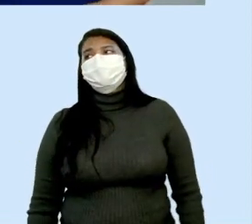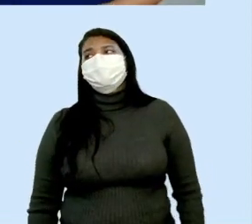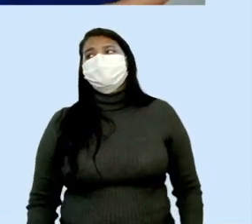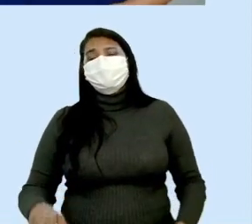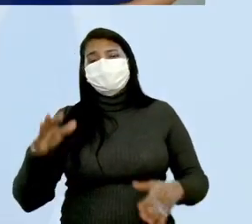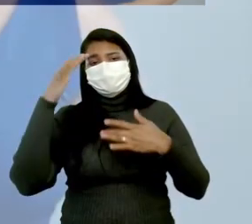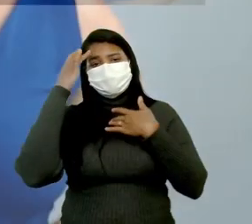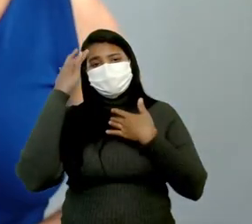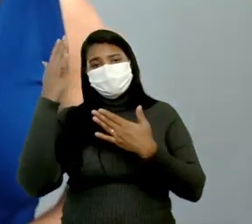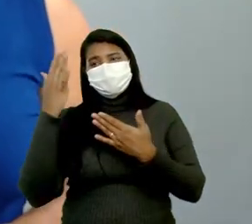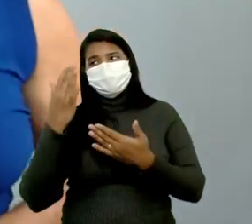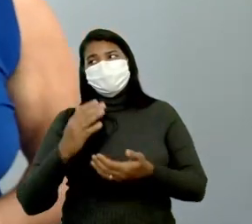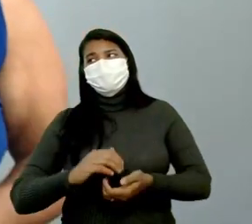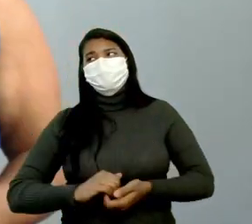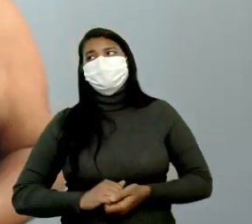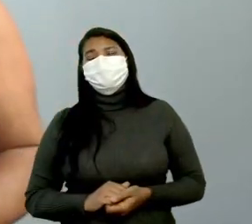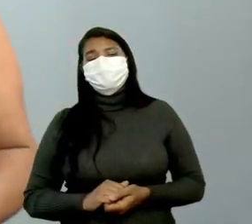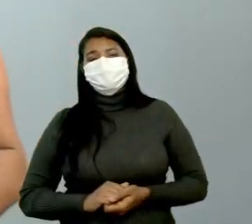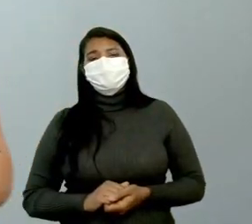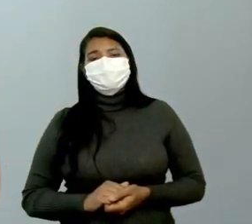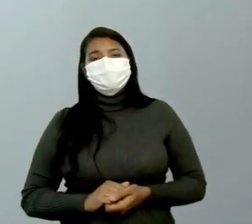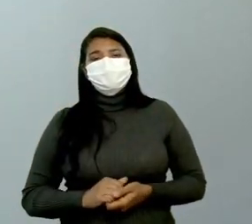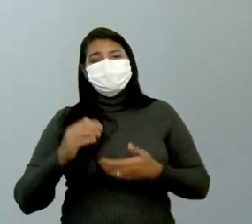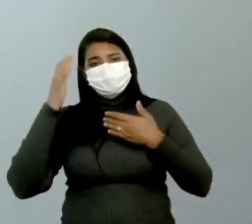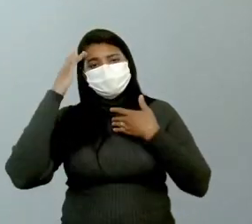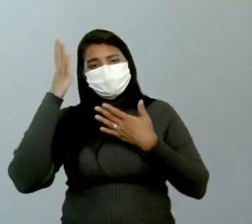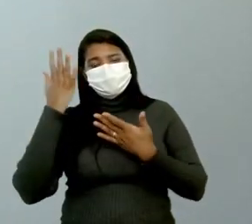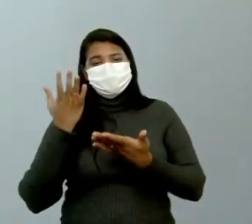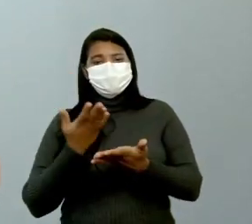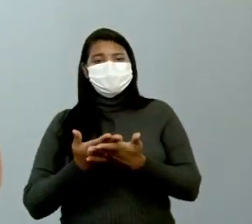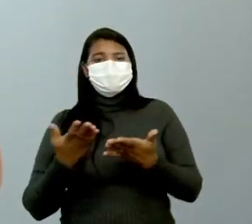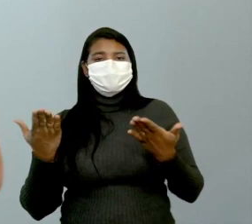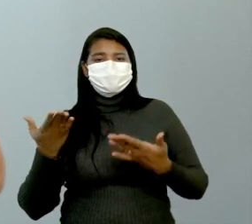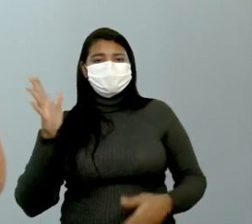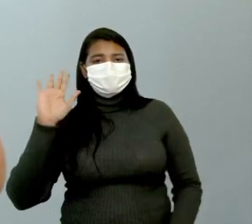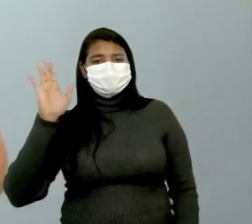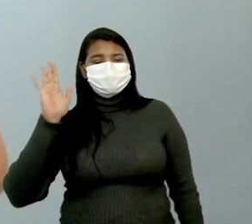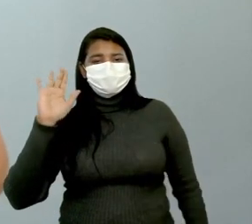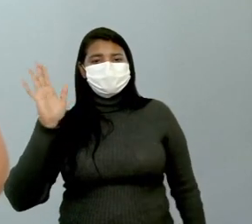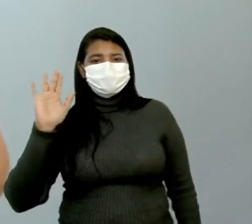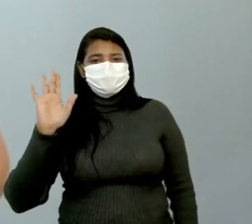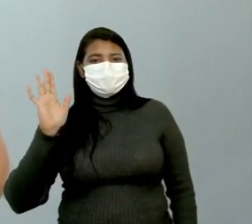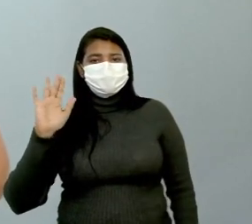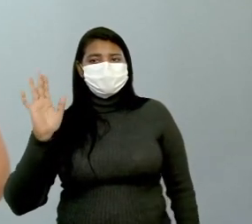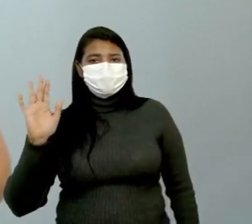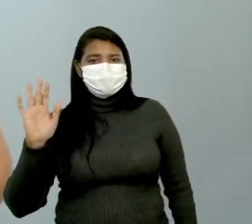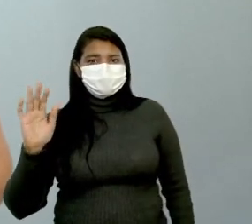people. See you in the next class. Bye bye.